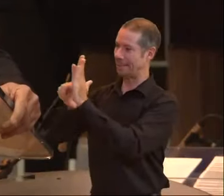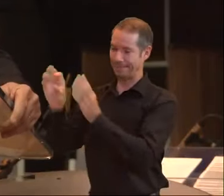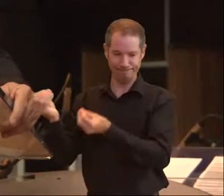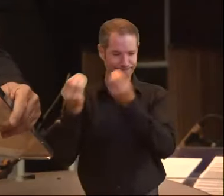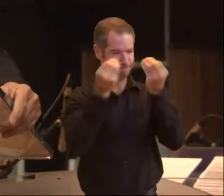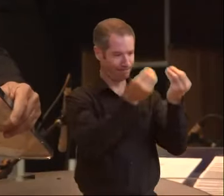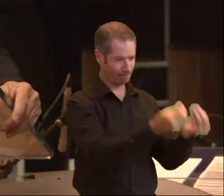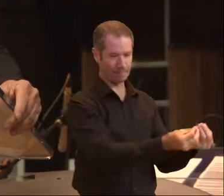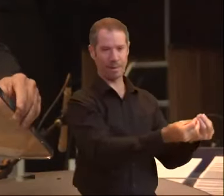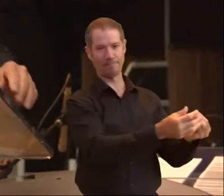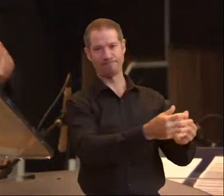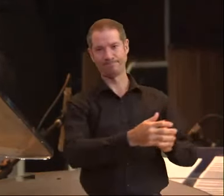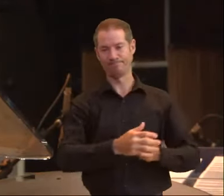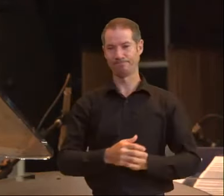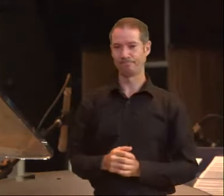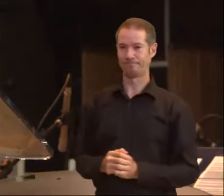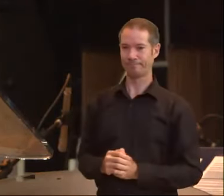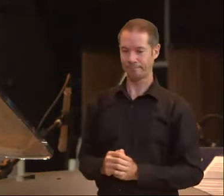eles.